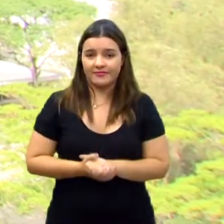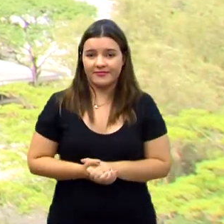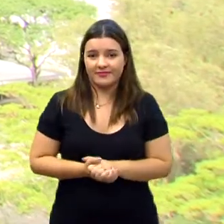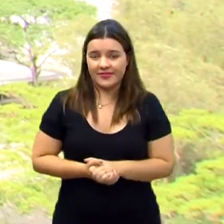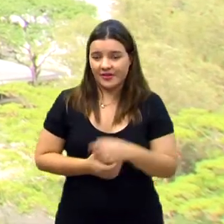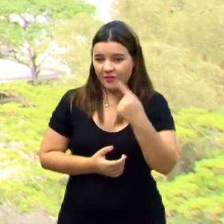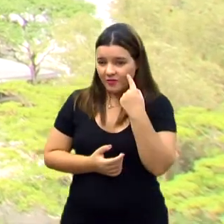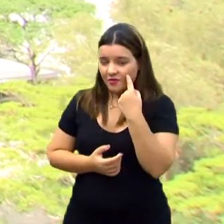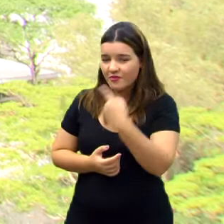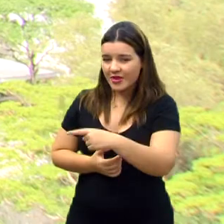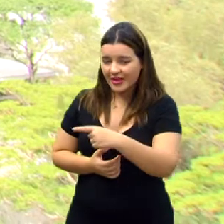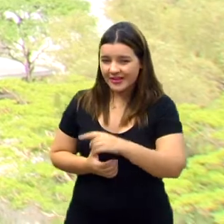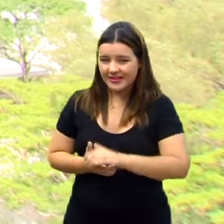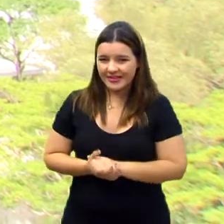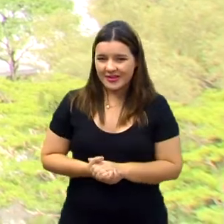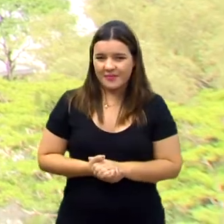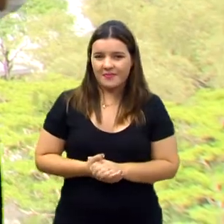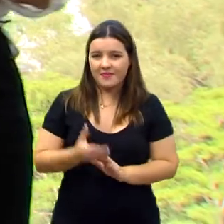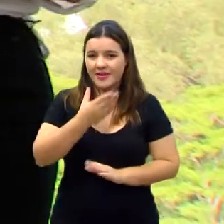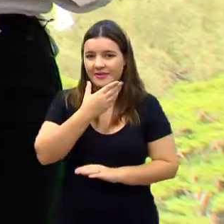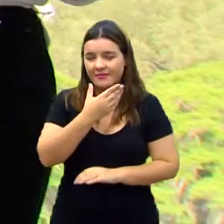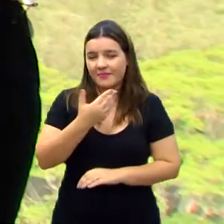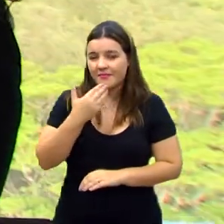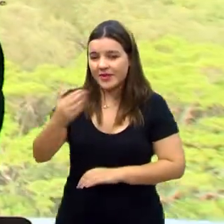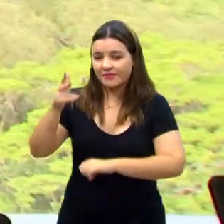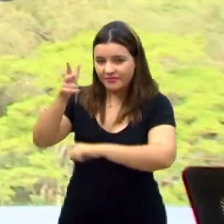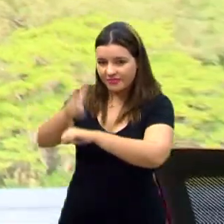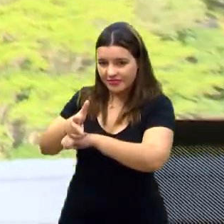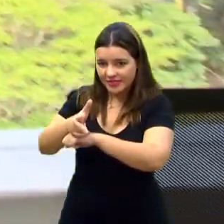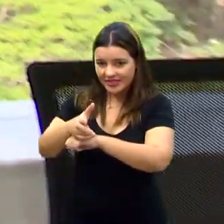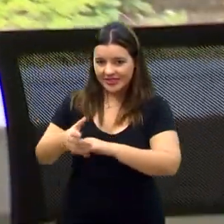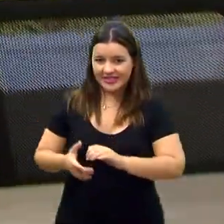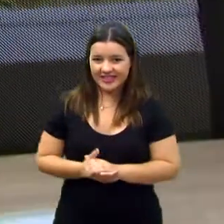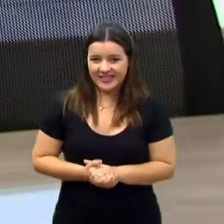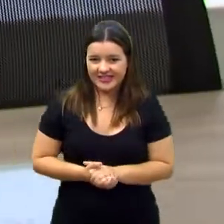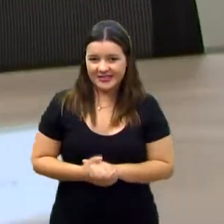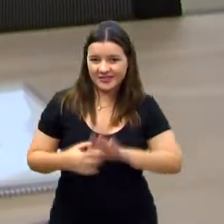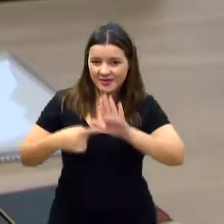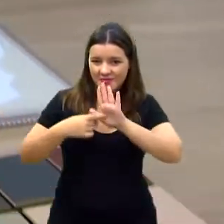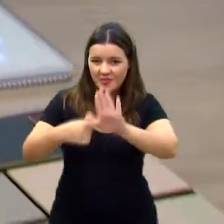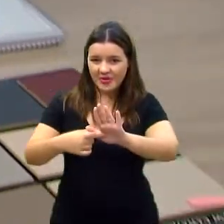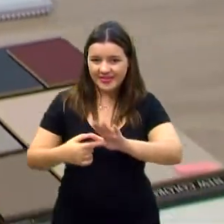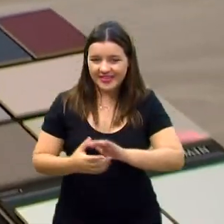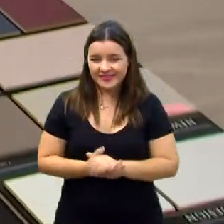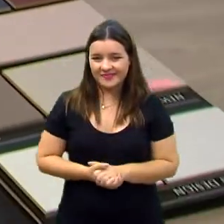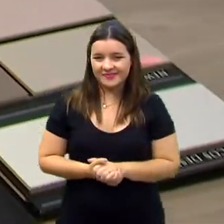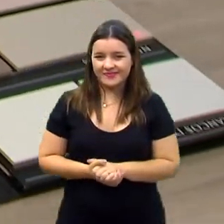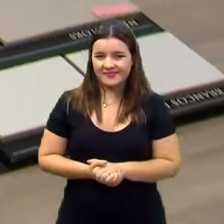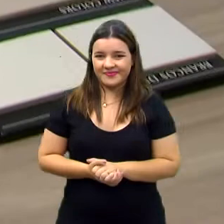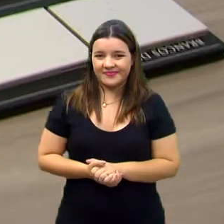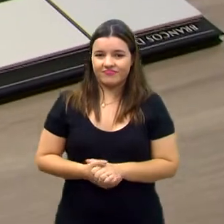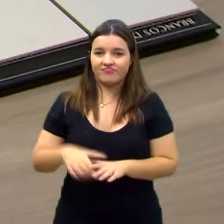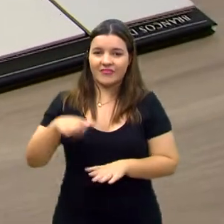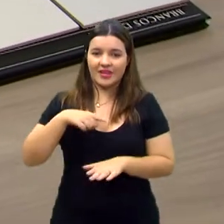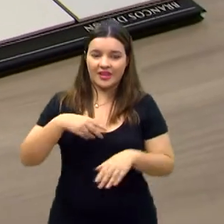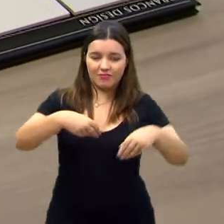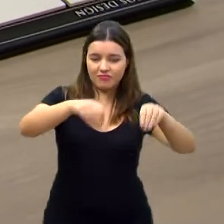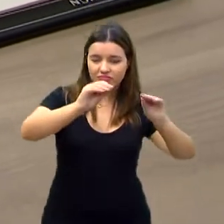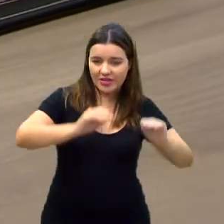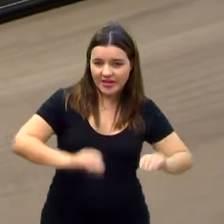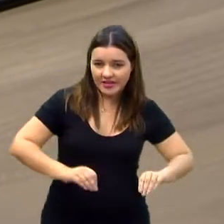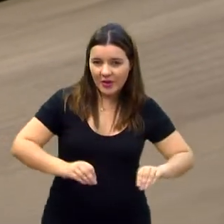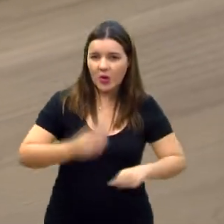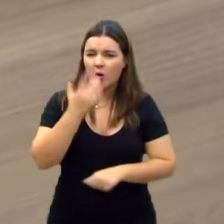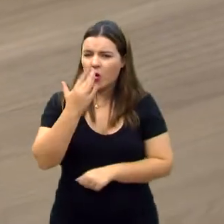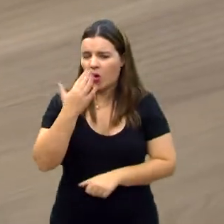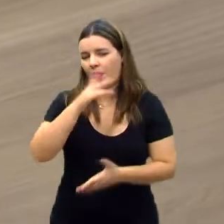tudo isso e eu tô vendo ali pedir inclusive para o repórter cinematográfico Mário Jorge Santana mostrar para gente aí que os